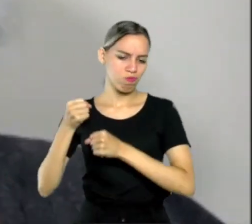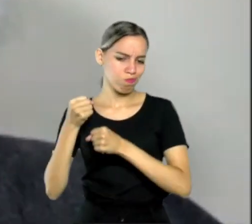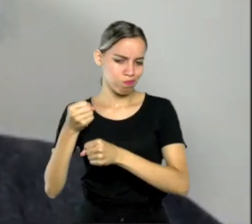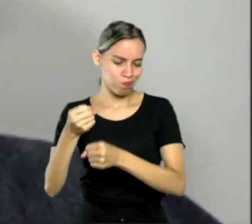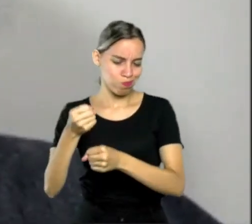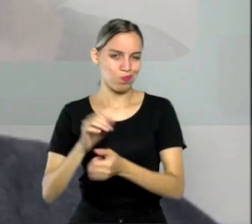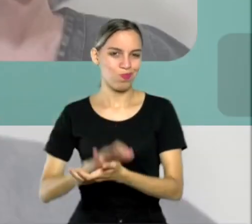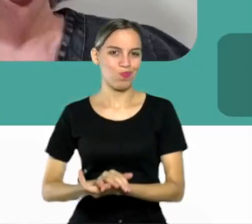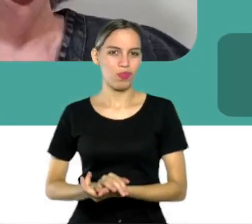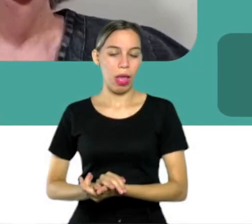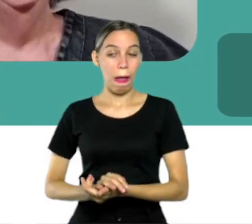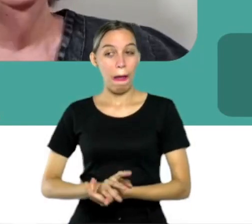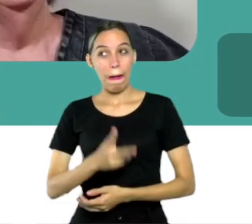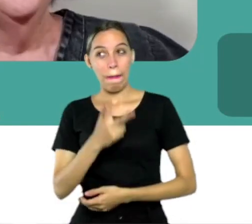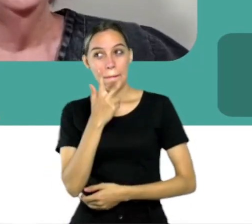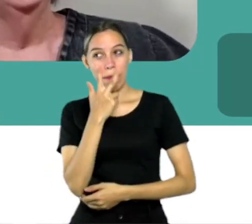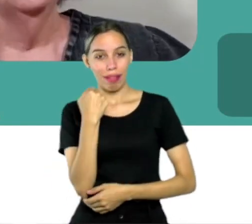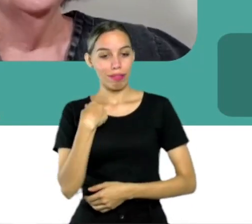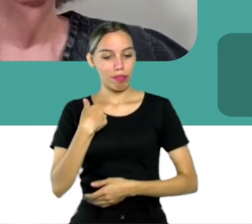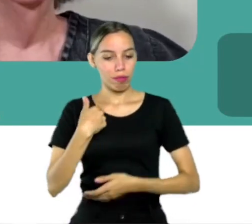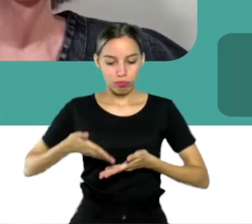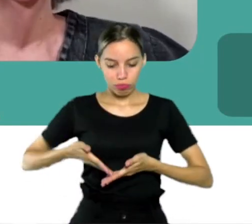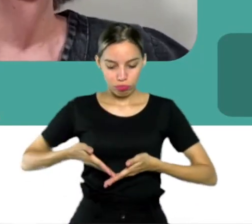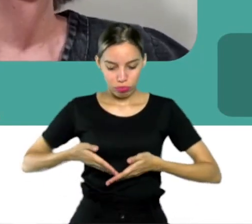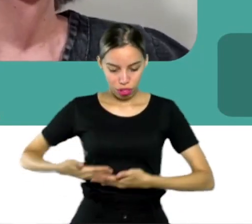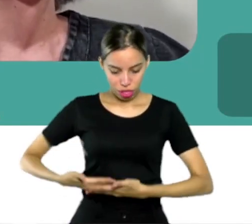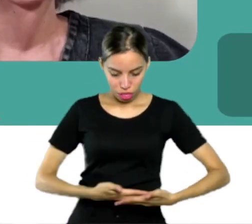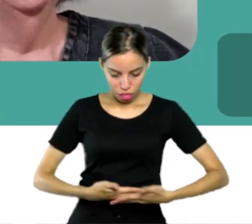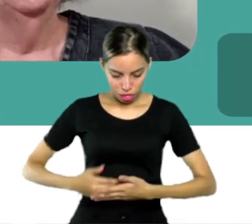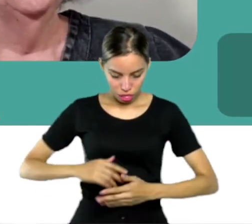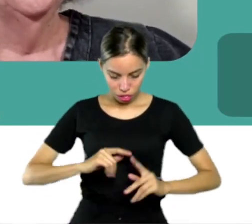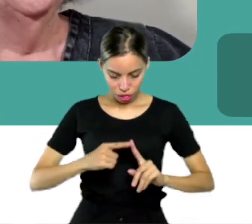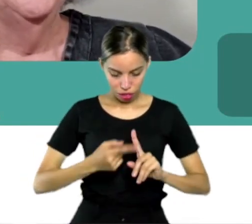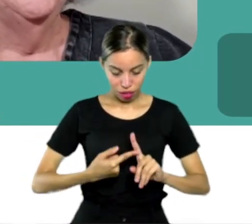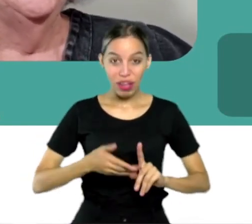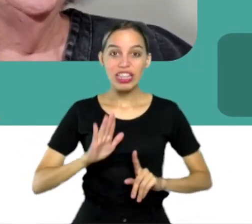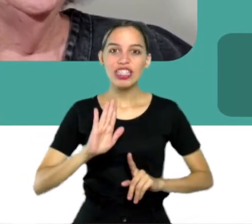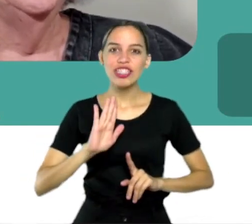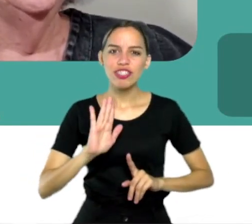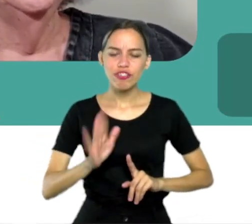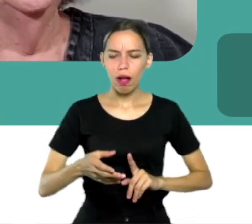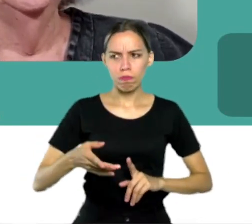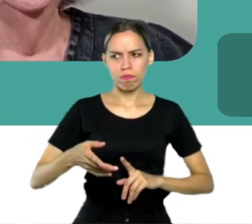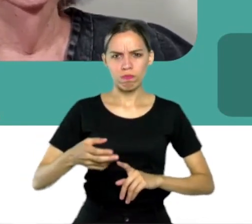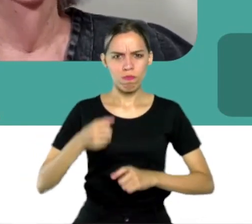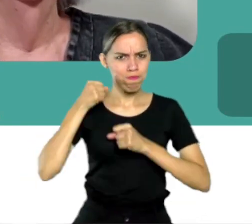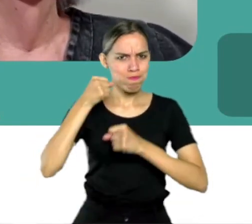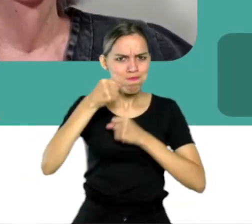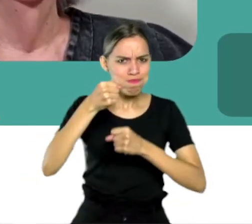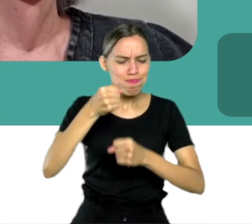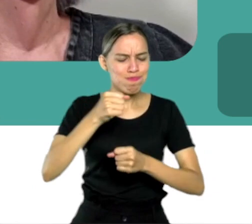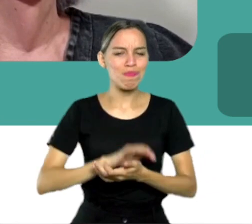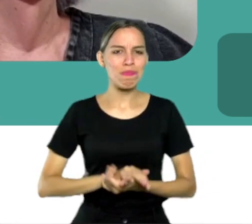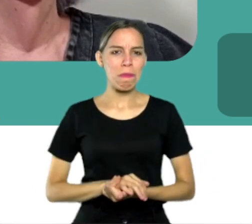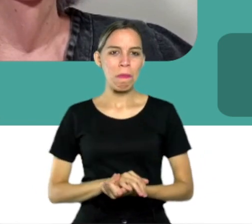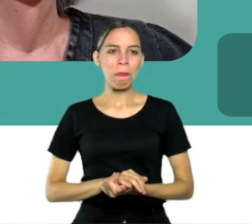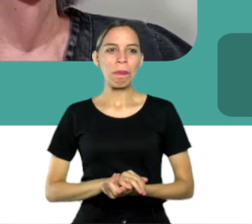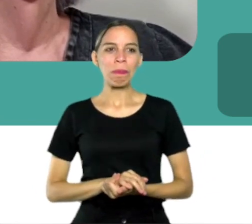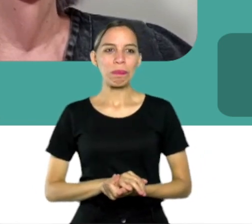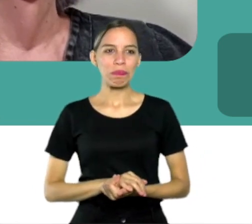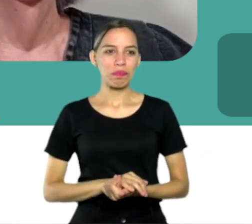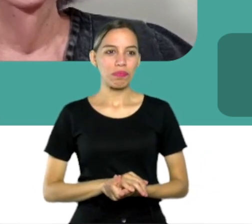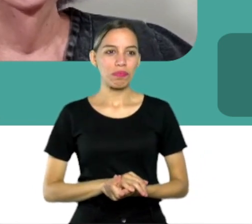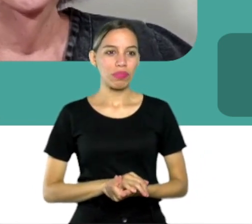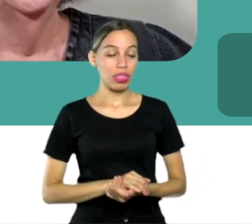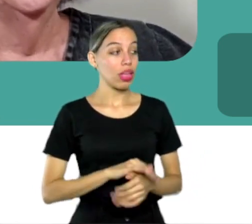como rebeldia, né? Meio como rebeldia mesmo. A gente vai continuar essa conversa, Líria, só um minutinho. Daqui a